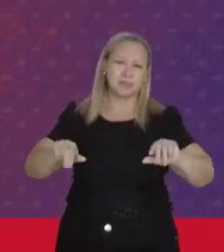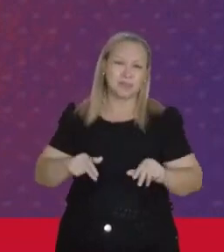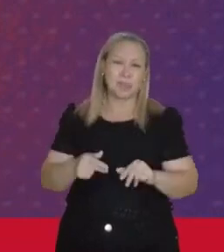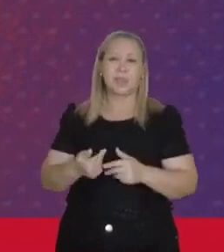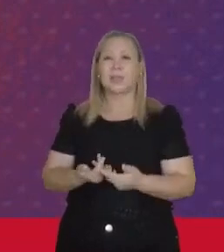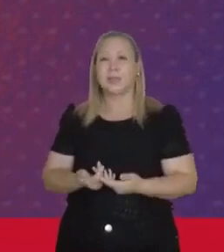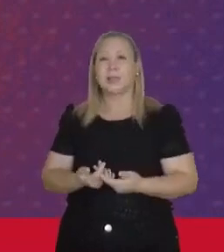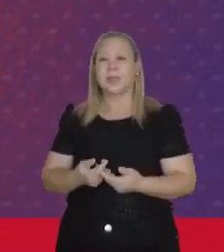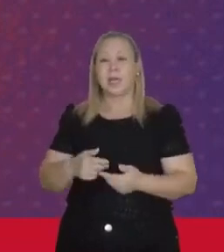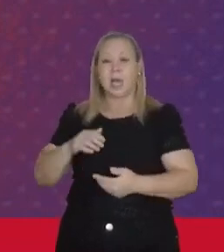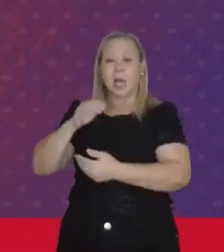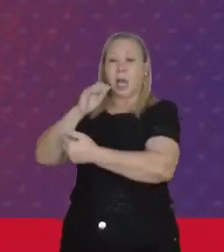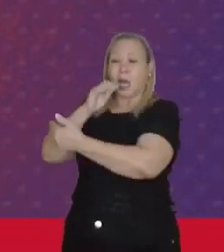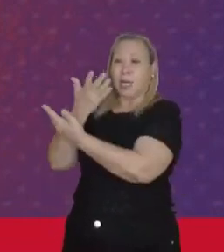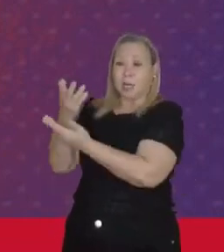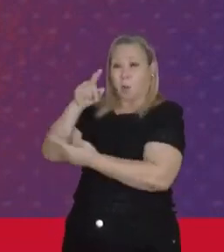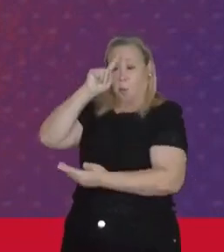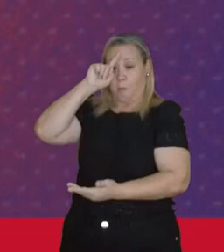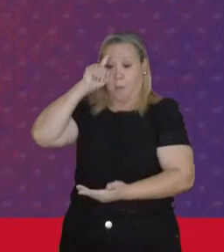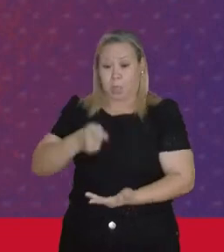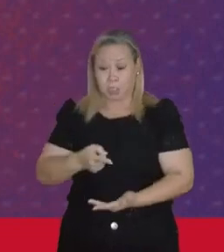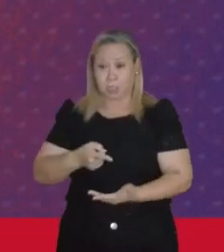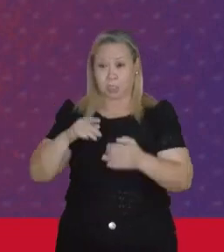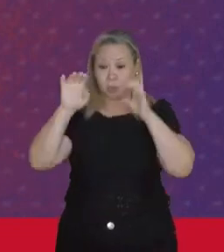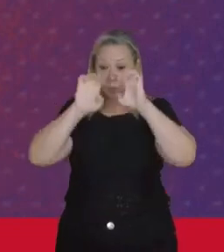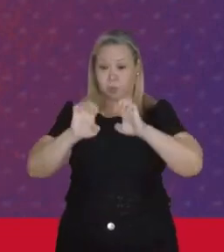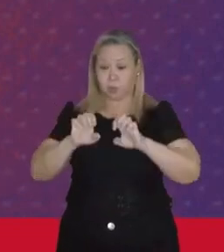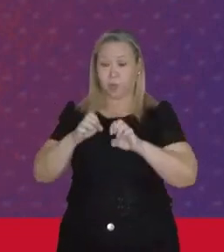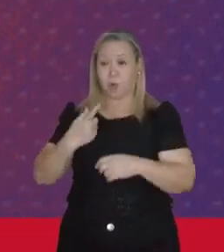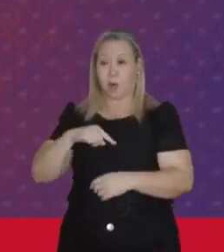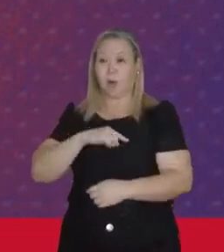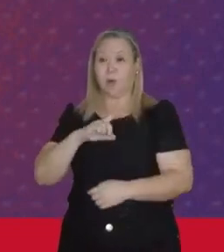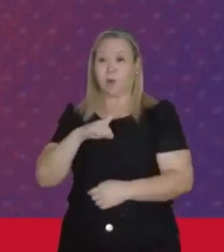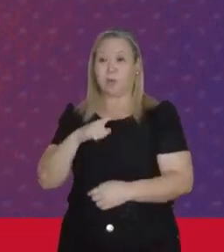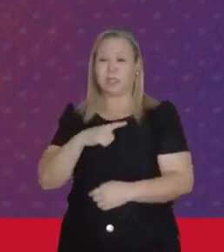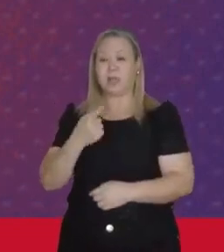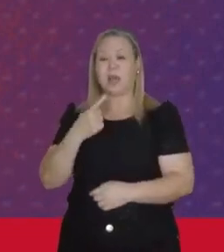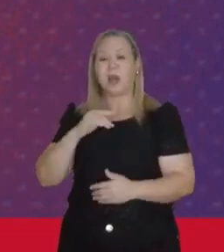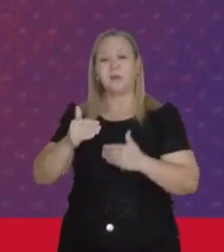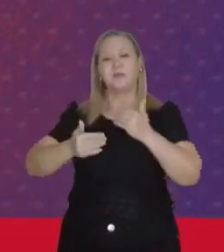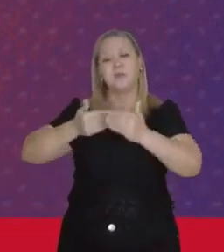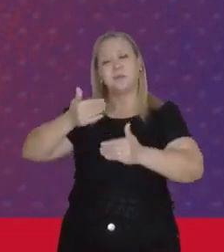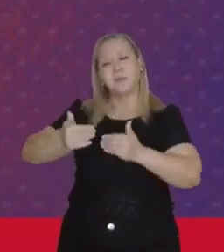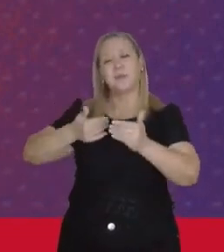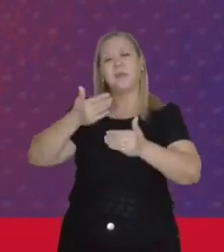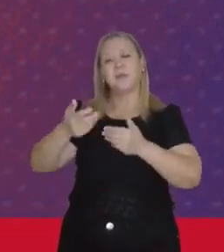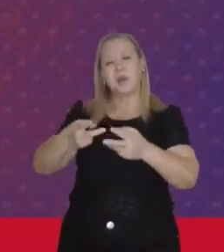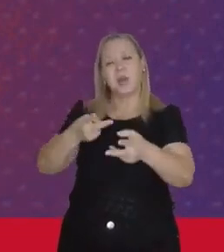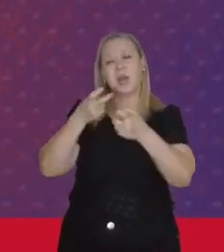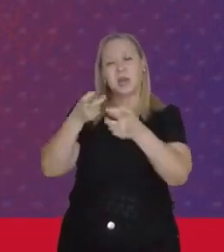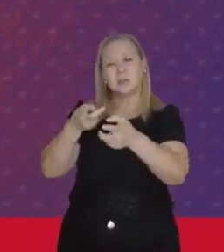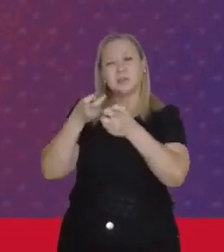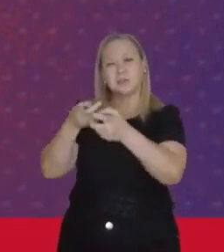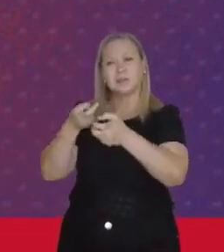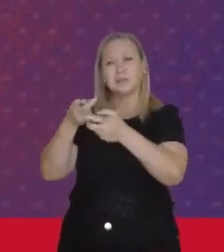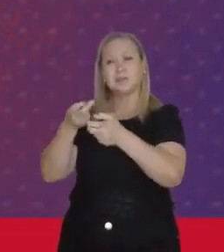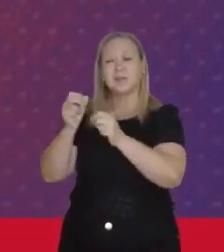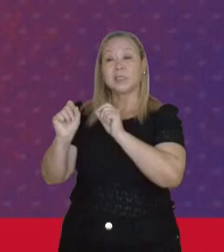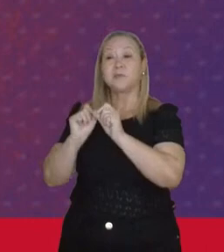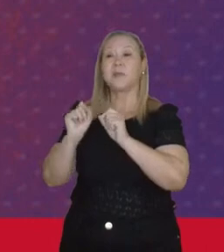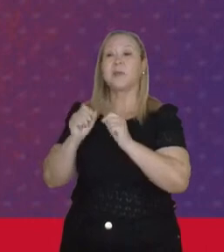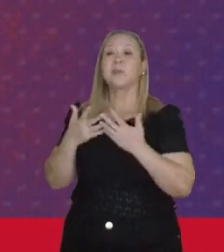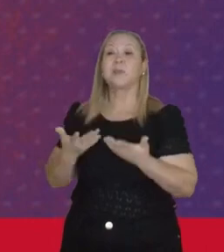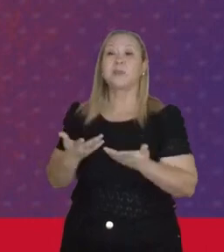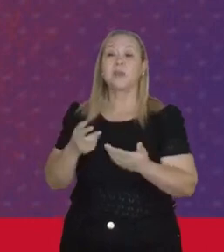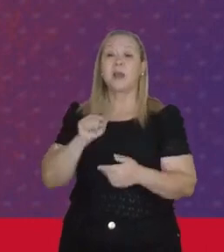o machismo estrutural que nós temos, né? E eu fui evoluindo, percebendo,